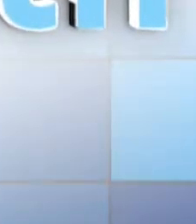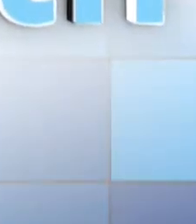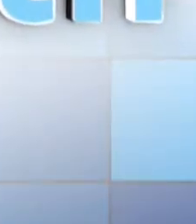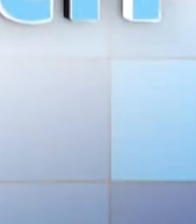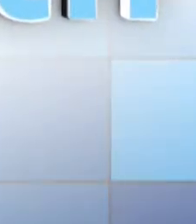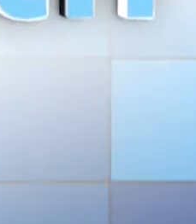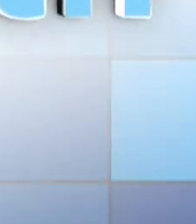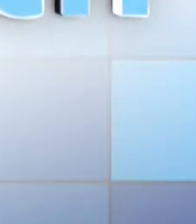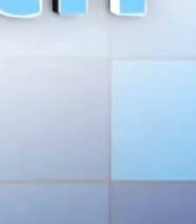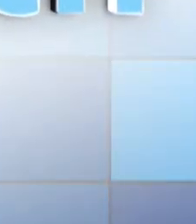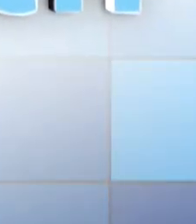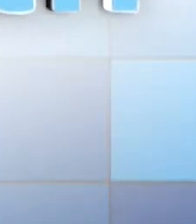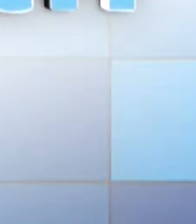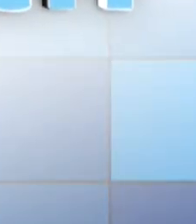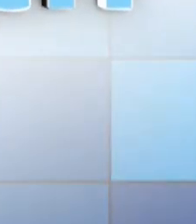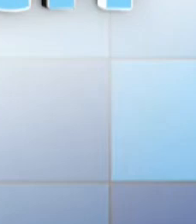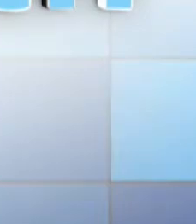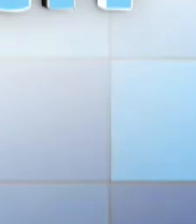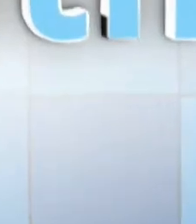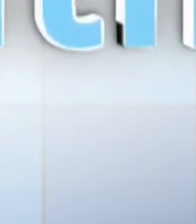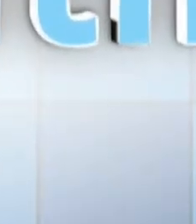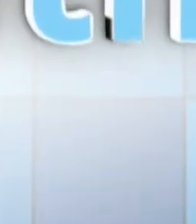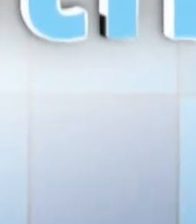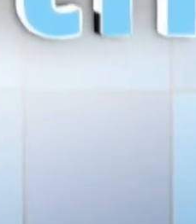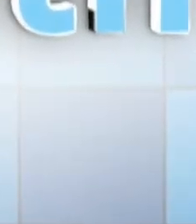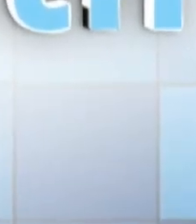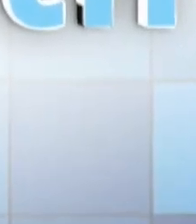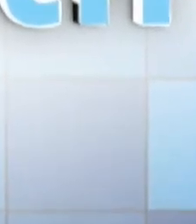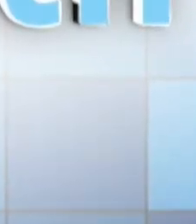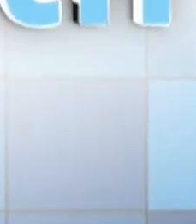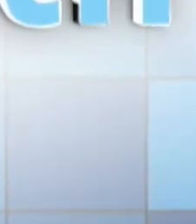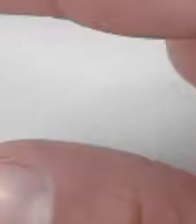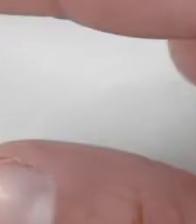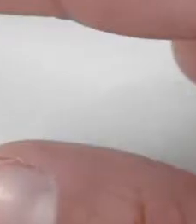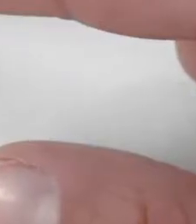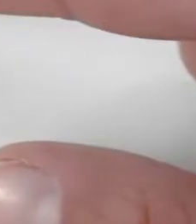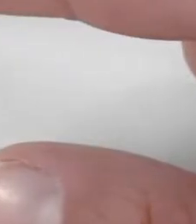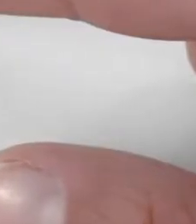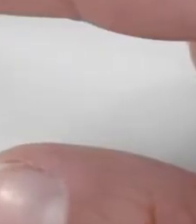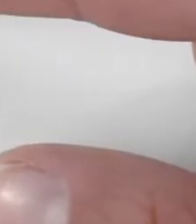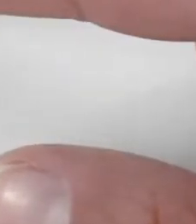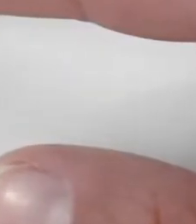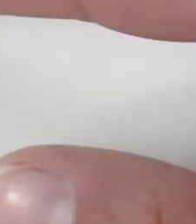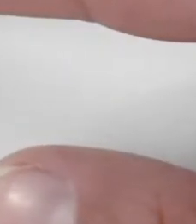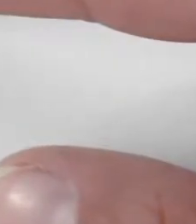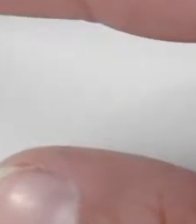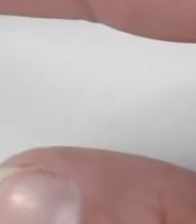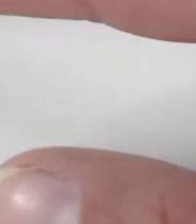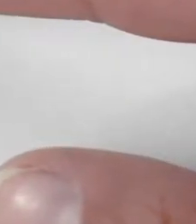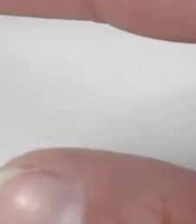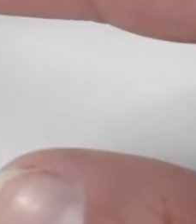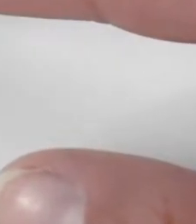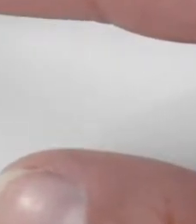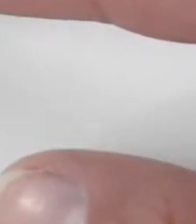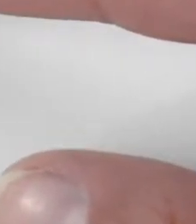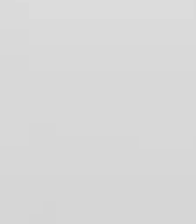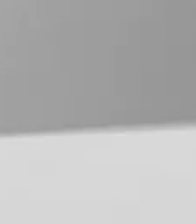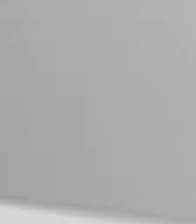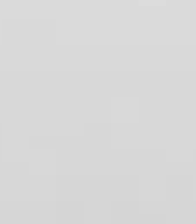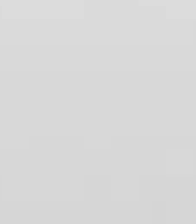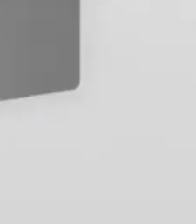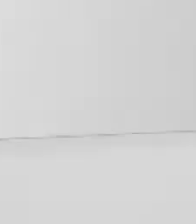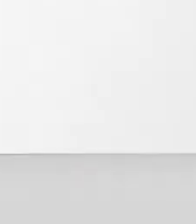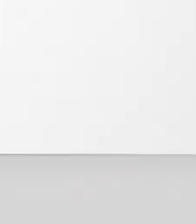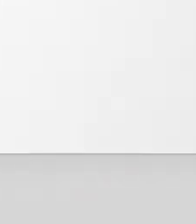ver ouvir e sentir o mundo está cada vez mais dinâmico e